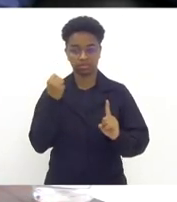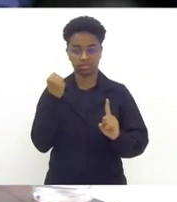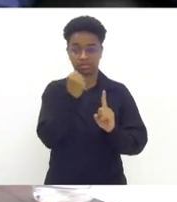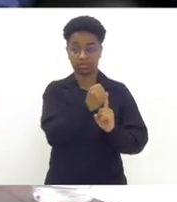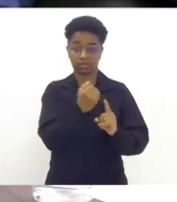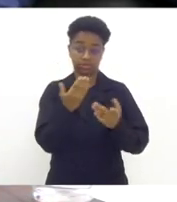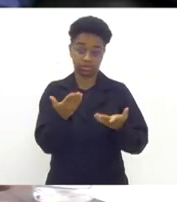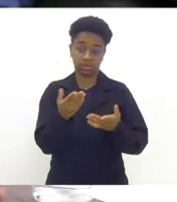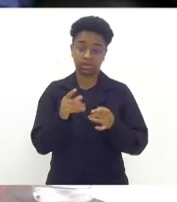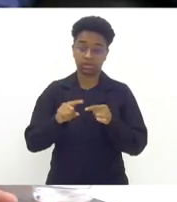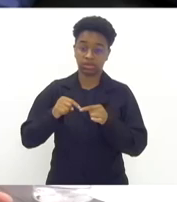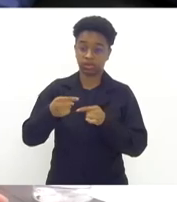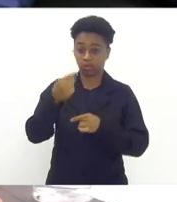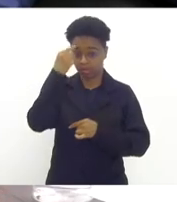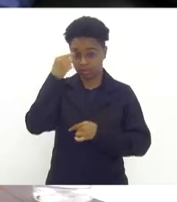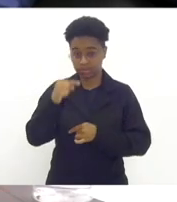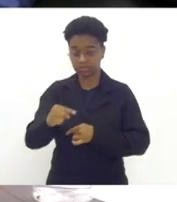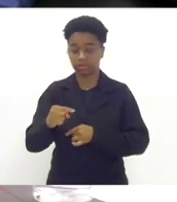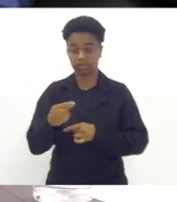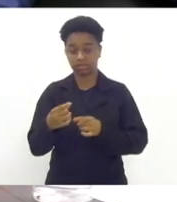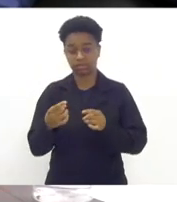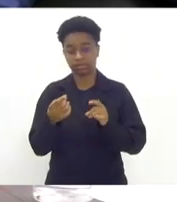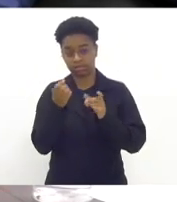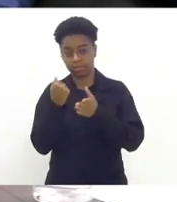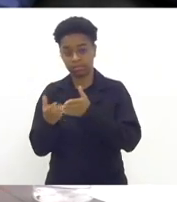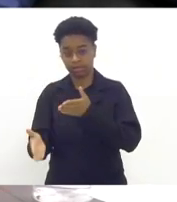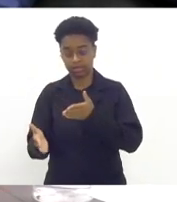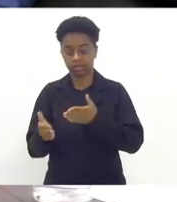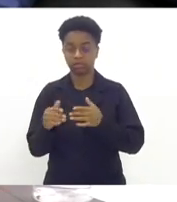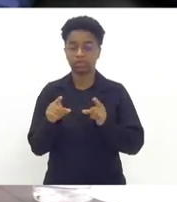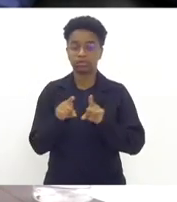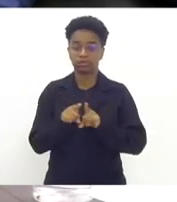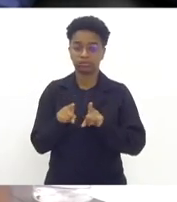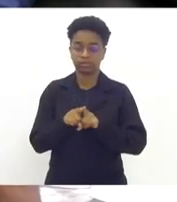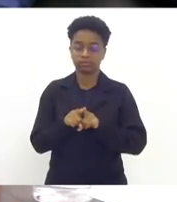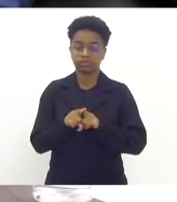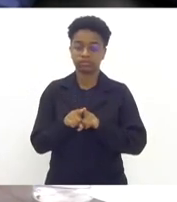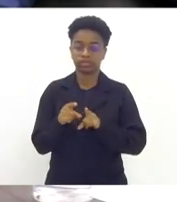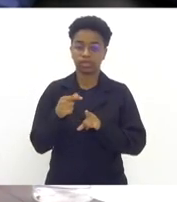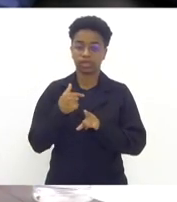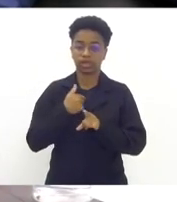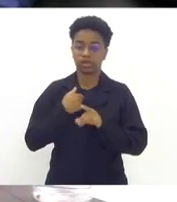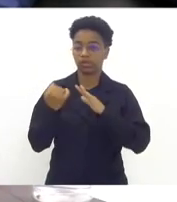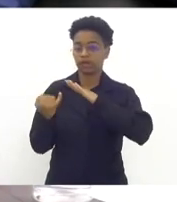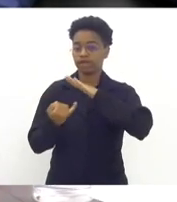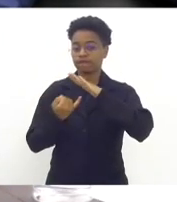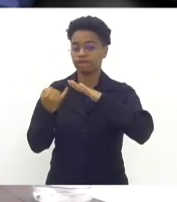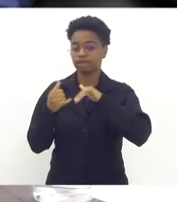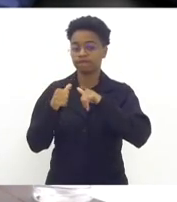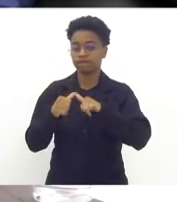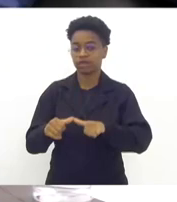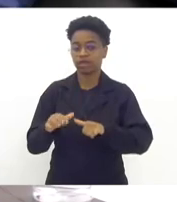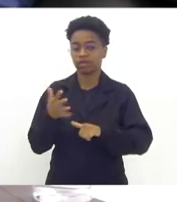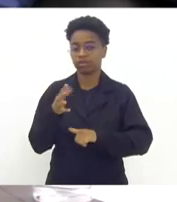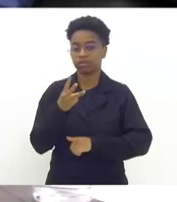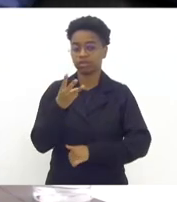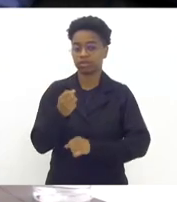Então, posteriormente, passou uma semana e me mandaram embora. Então, fiquei na informalidade por